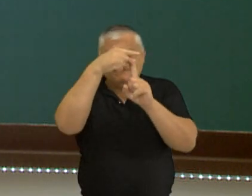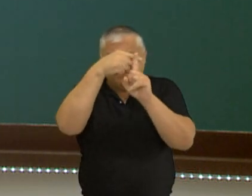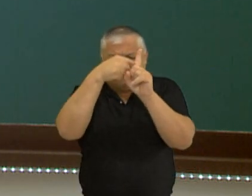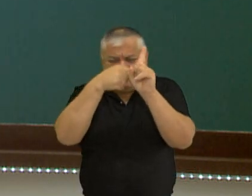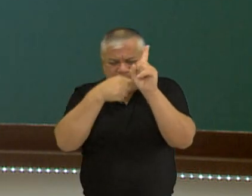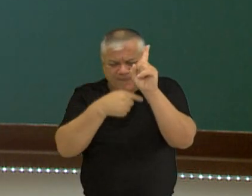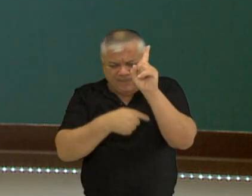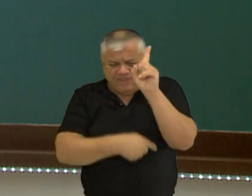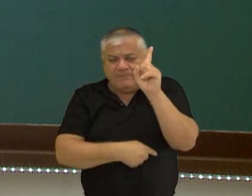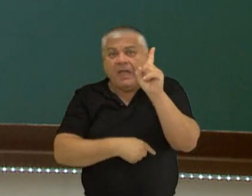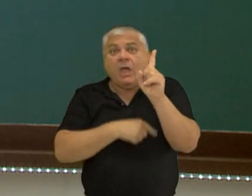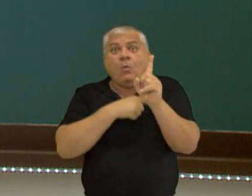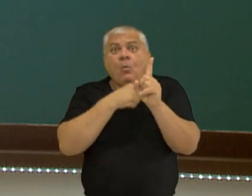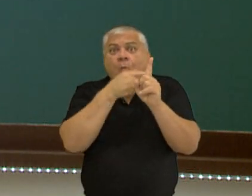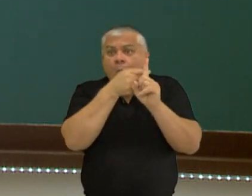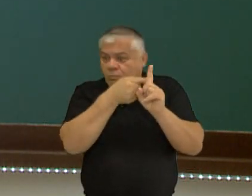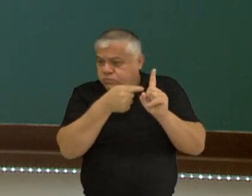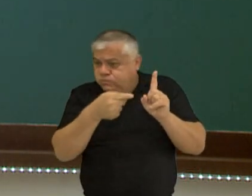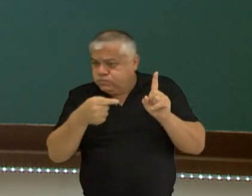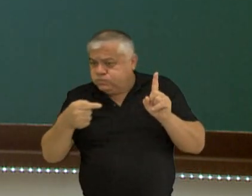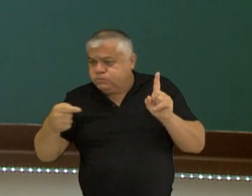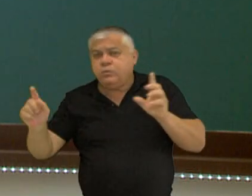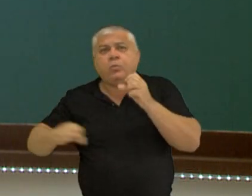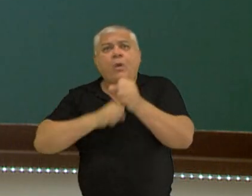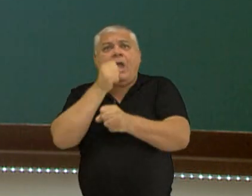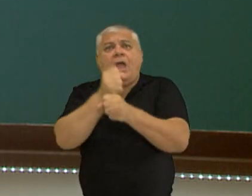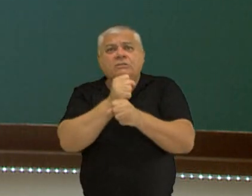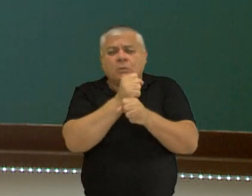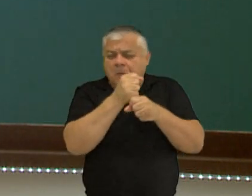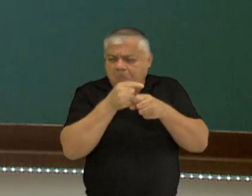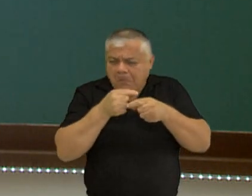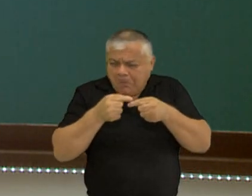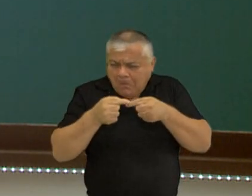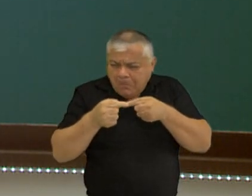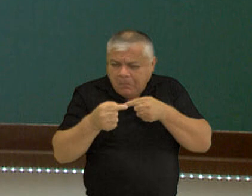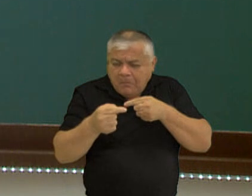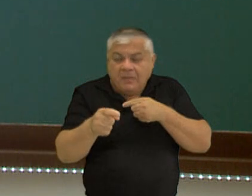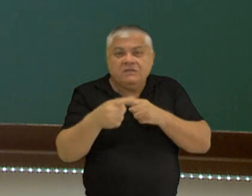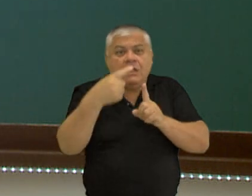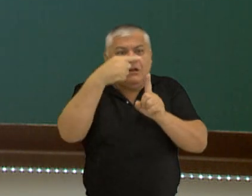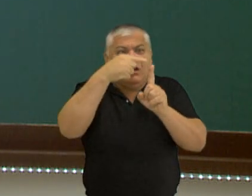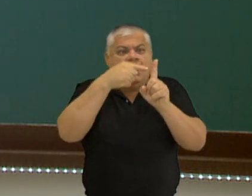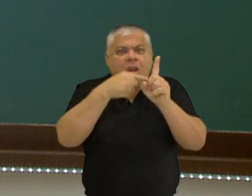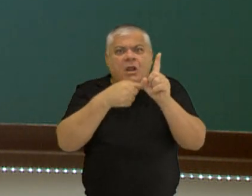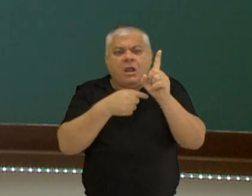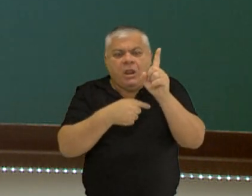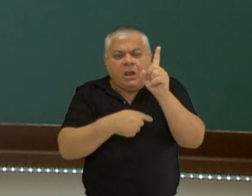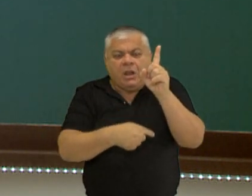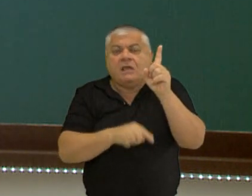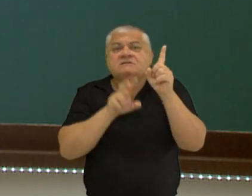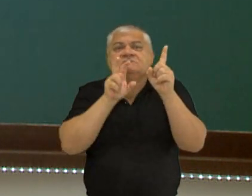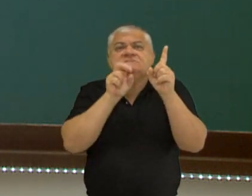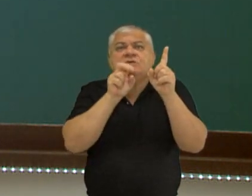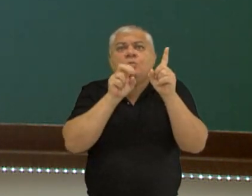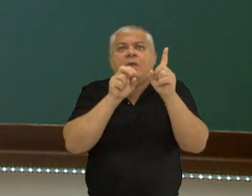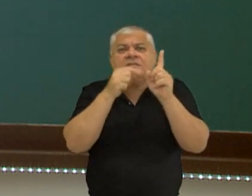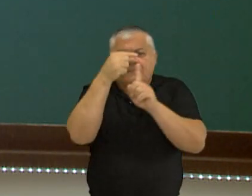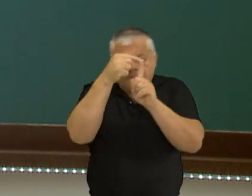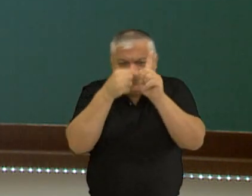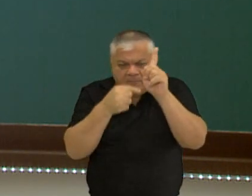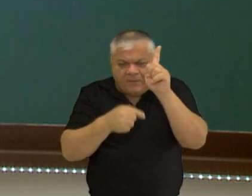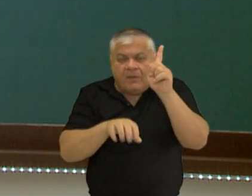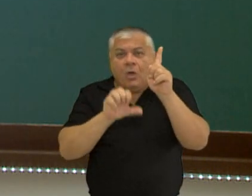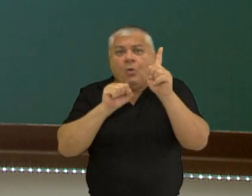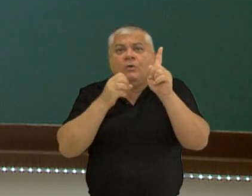todo impede que exista uma população fixa. As temperaturas chegam a menos 50, menos 80